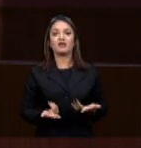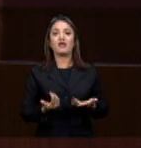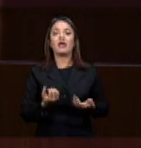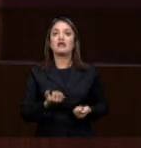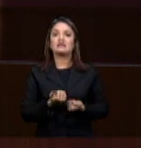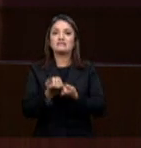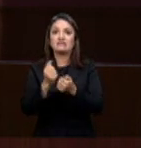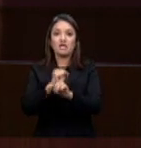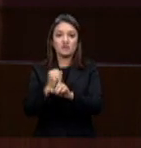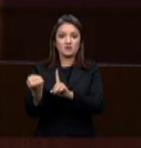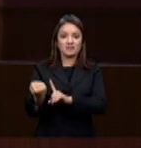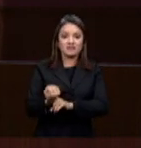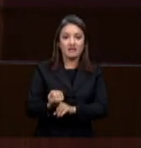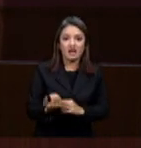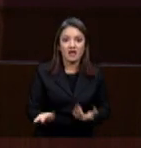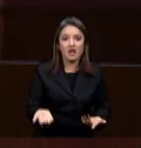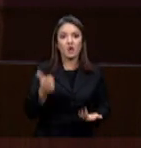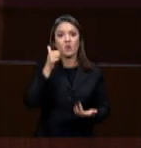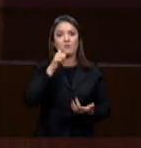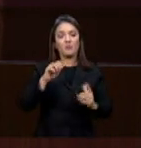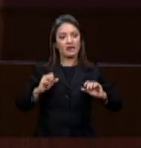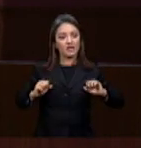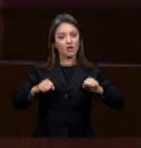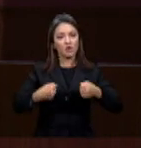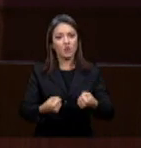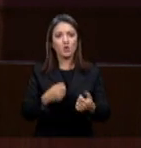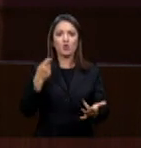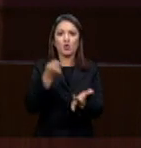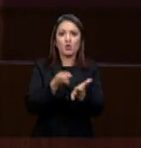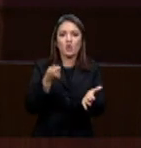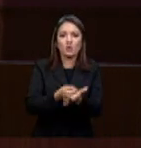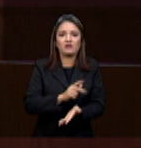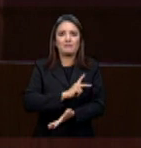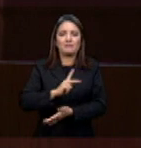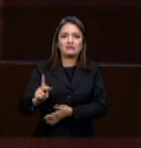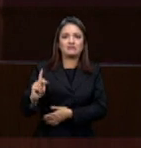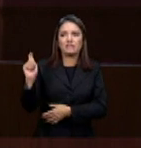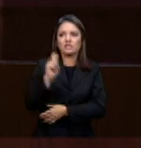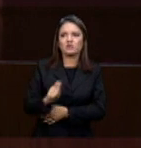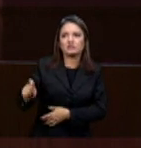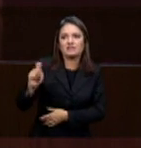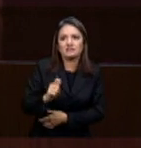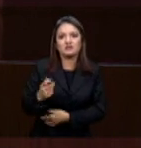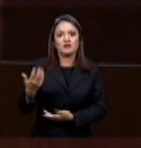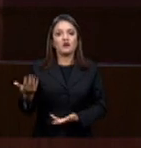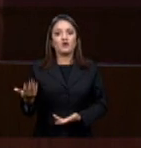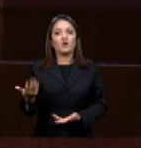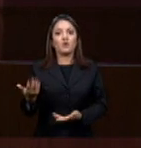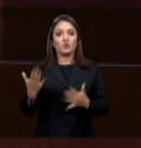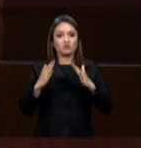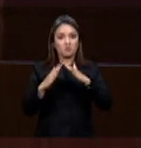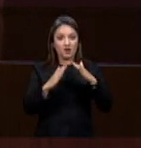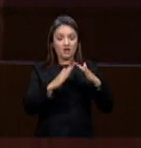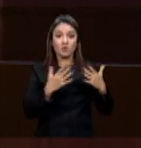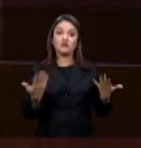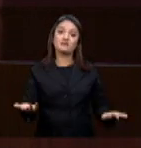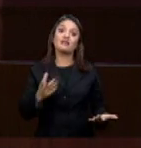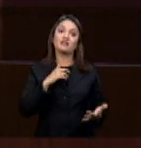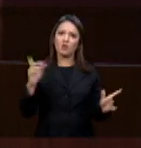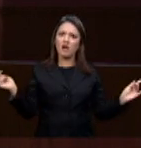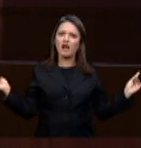mulheres ativistas presidentes diretoras de associação de moradores que tiveram uma